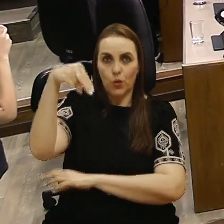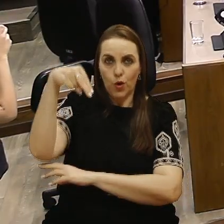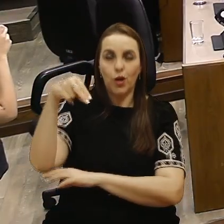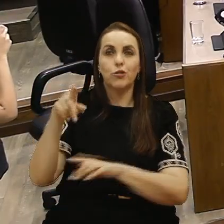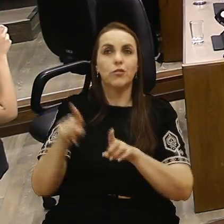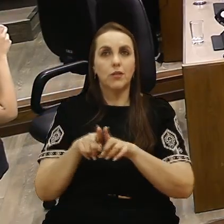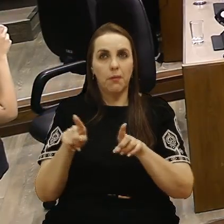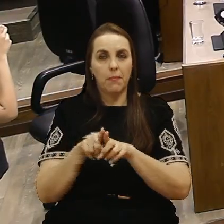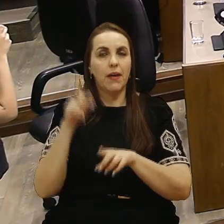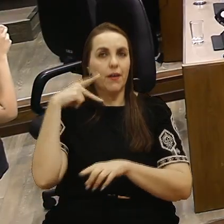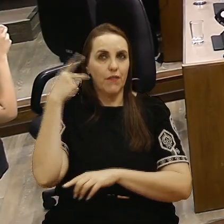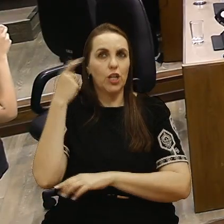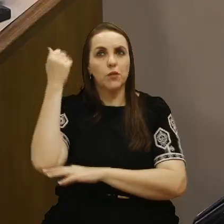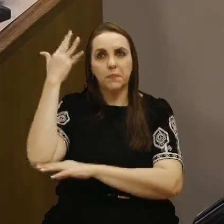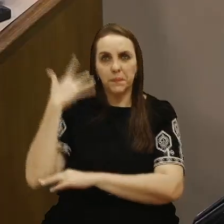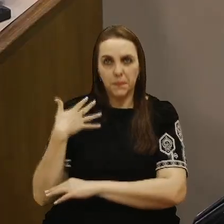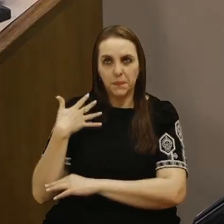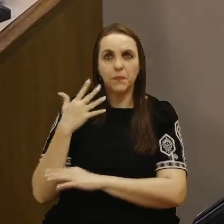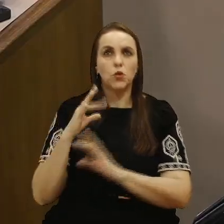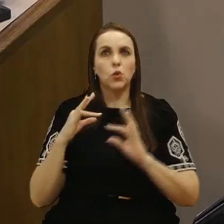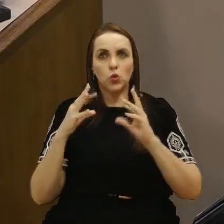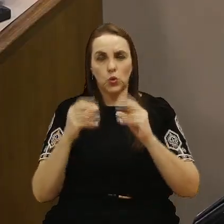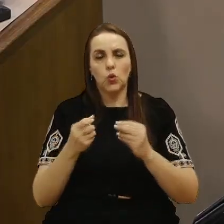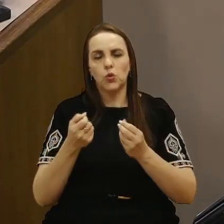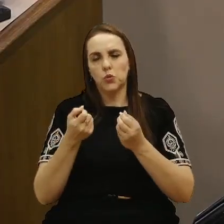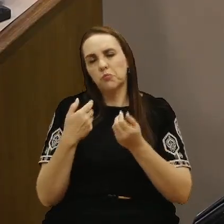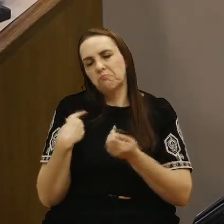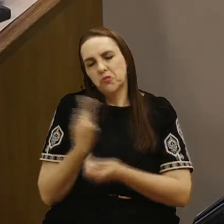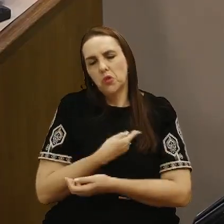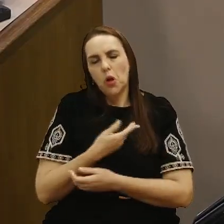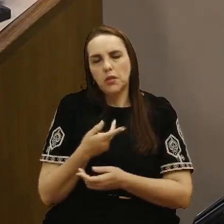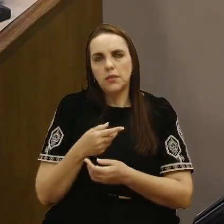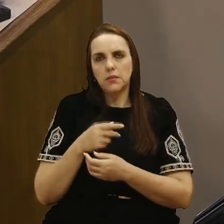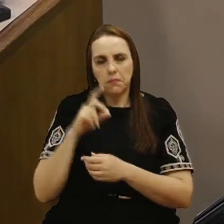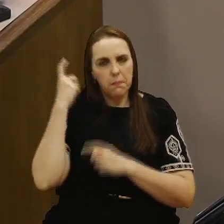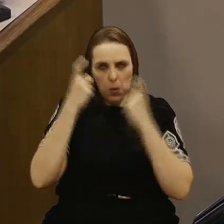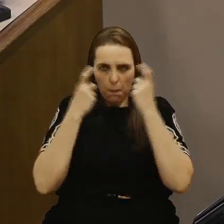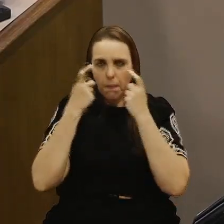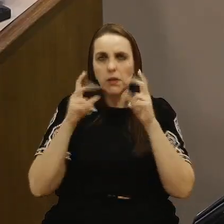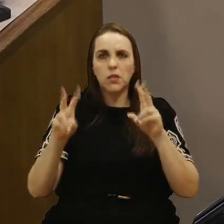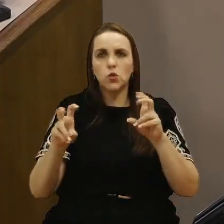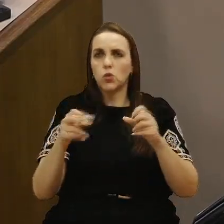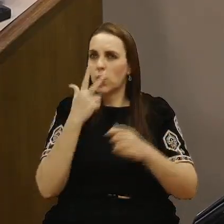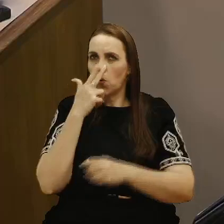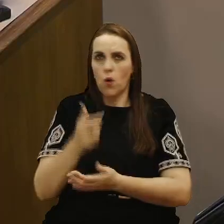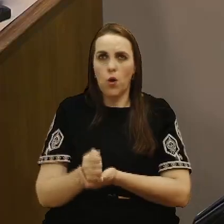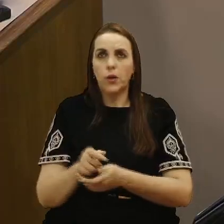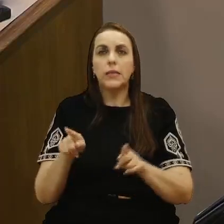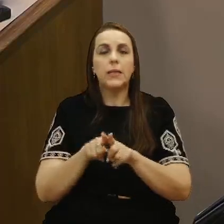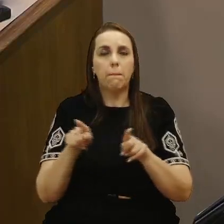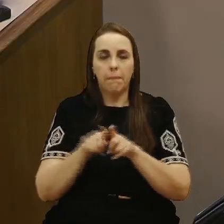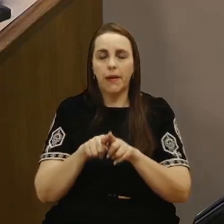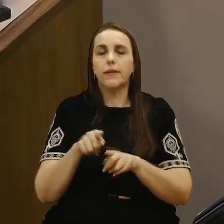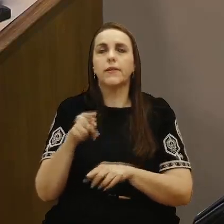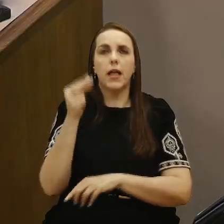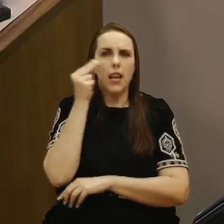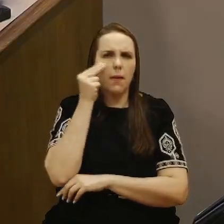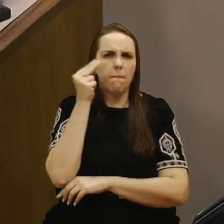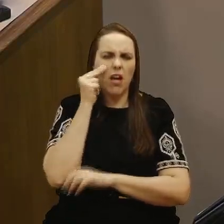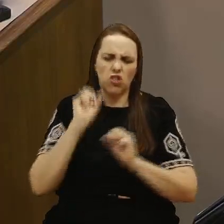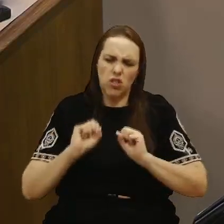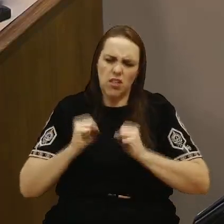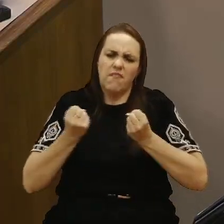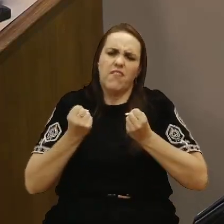a vereadora Daiane Mello, todos trabalhando nessa mesma linha. O vereador Libardi também é um eterno defensor da questão ambiental, como a maior